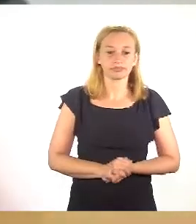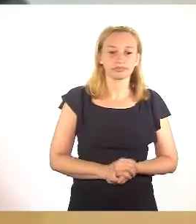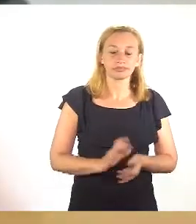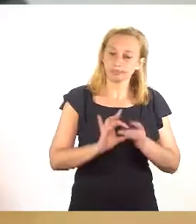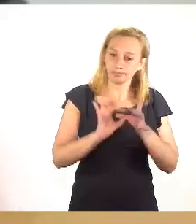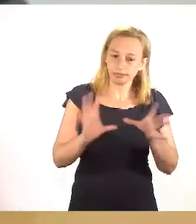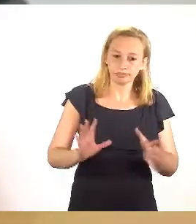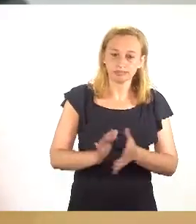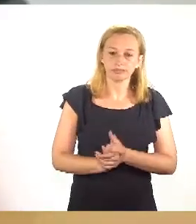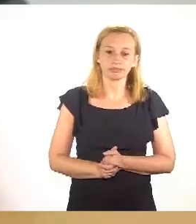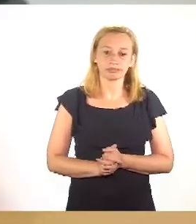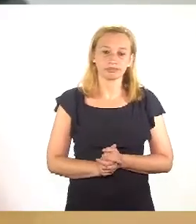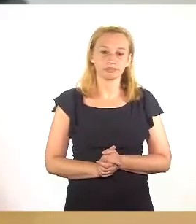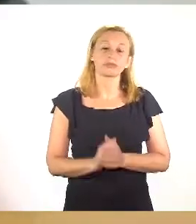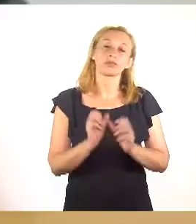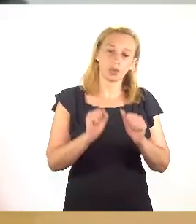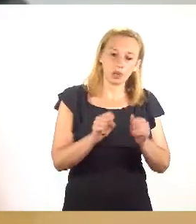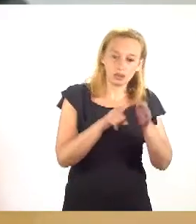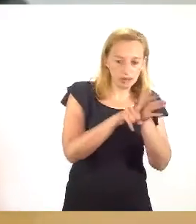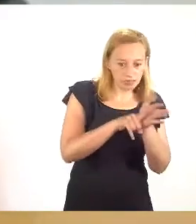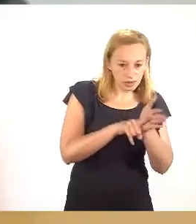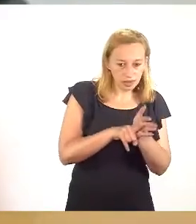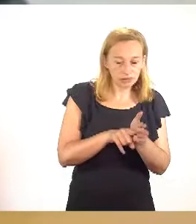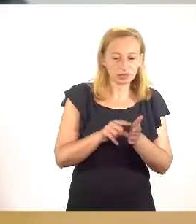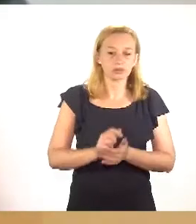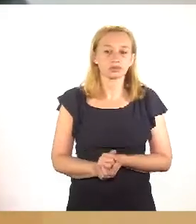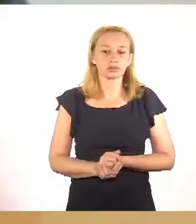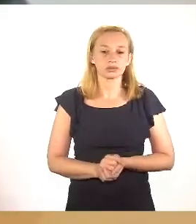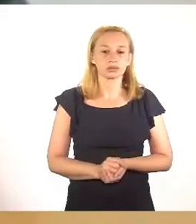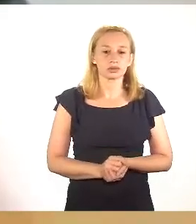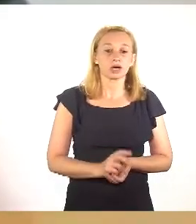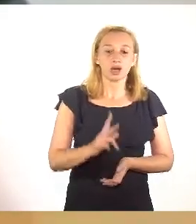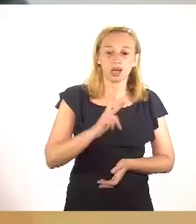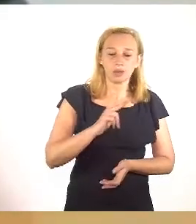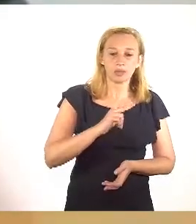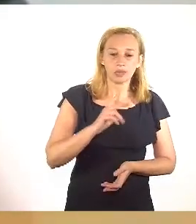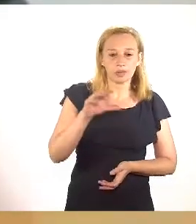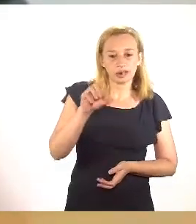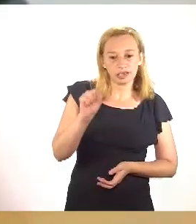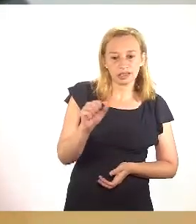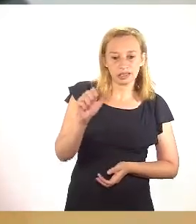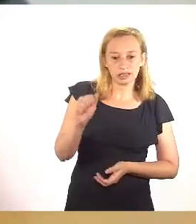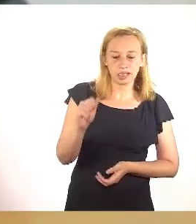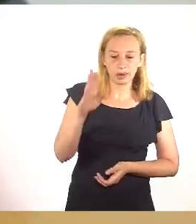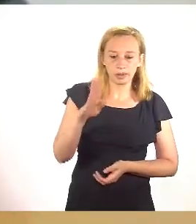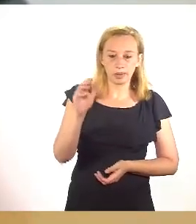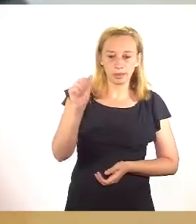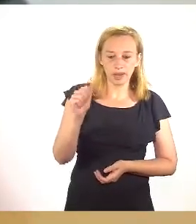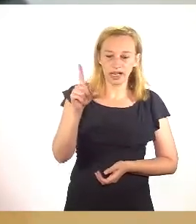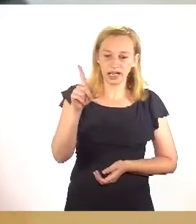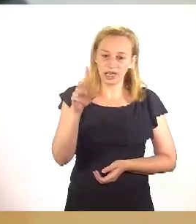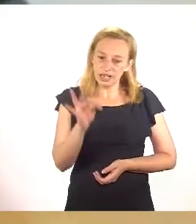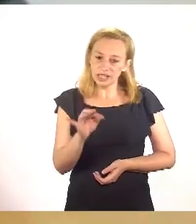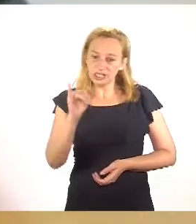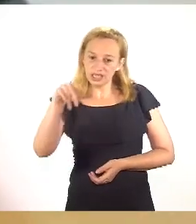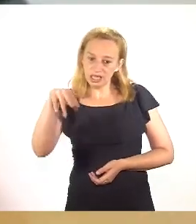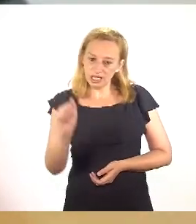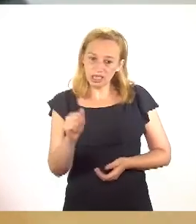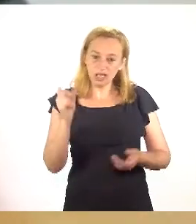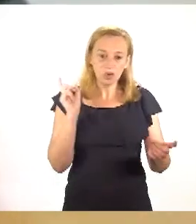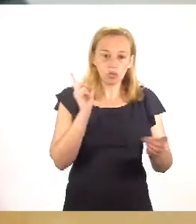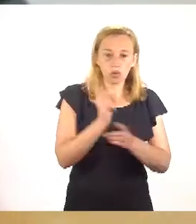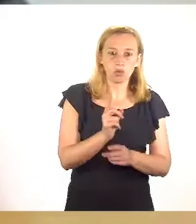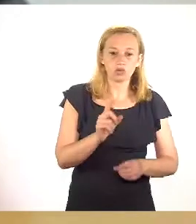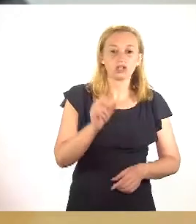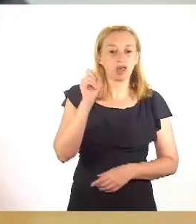você pode verificar através do mandato fixo. A própria sabatina que a gente agora se encontra é